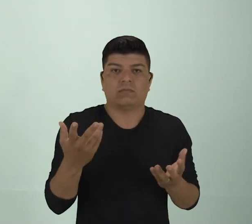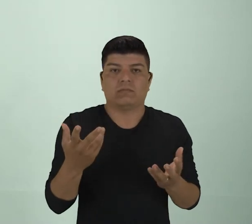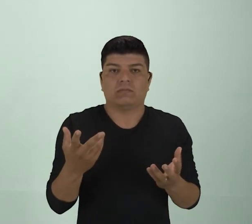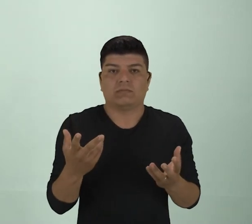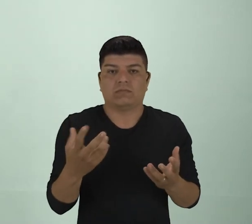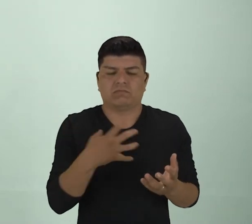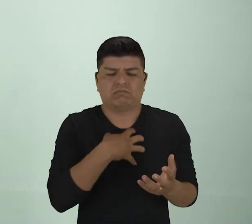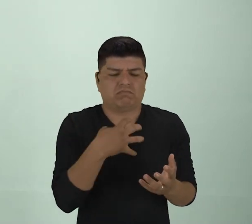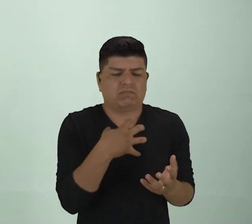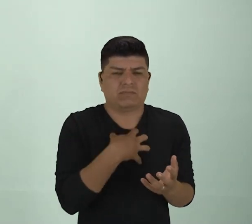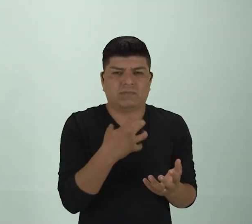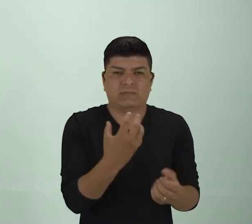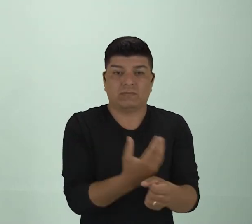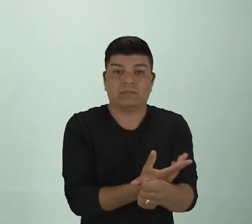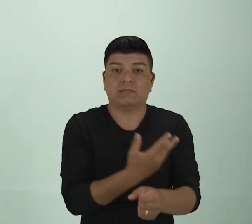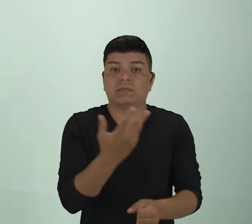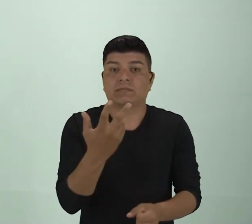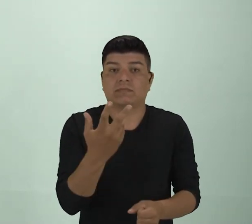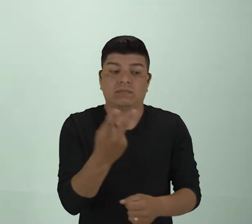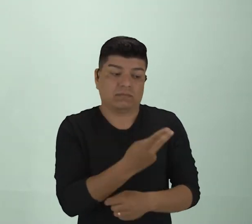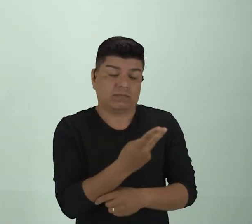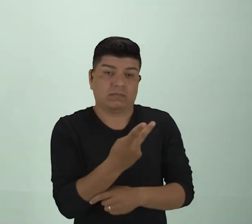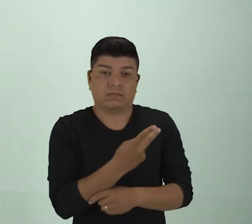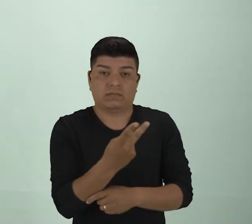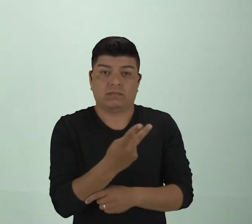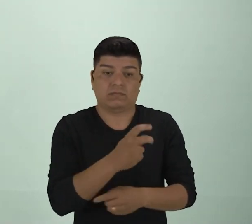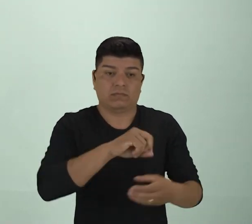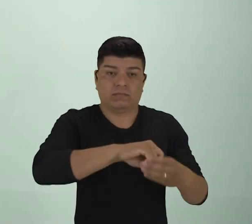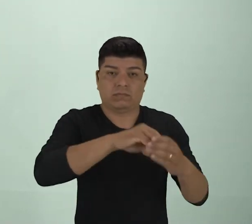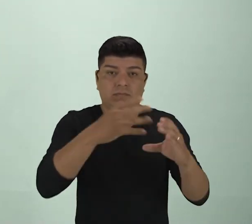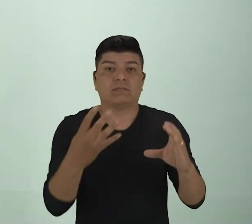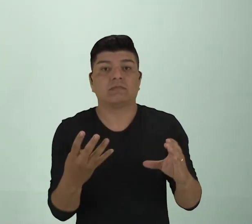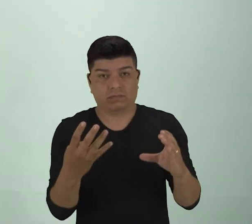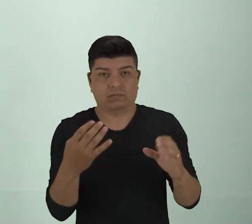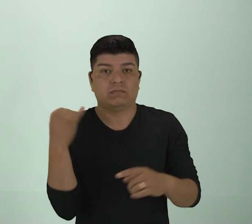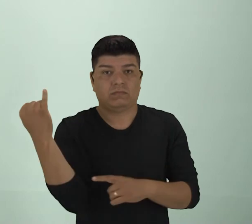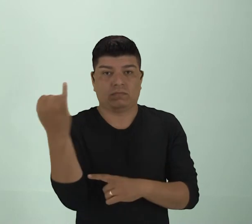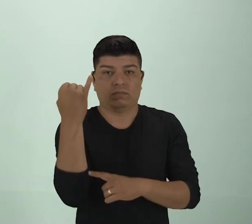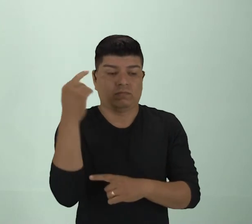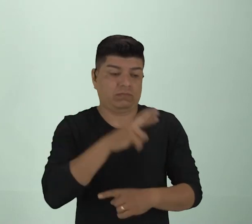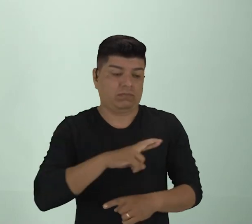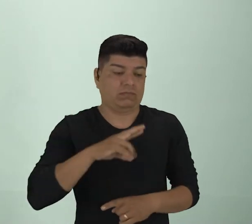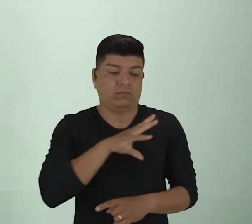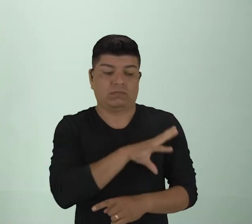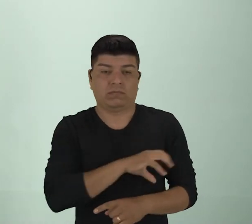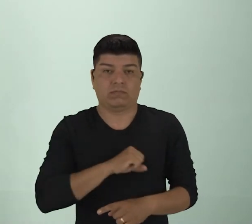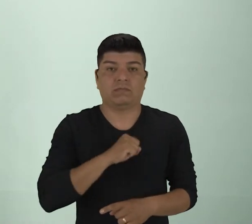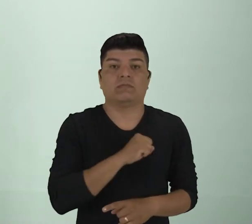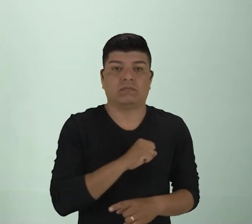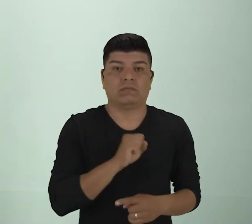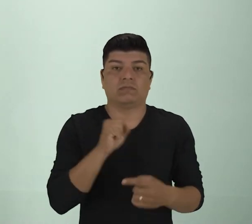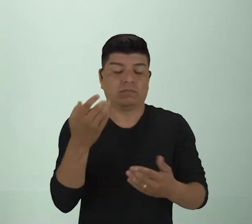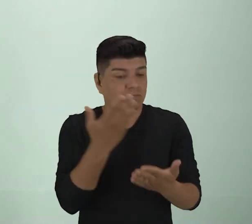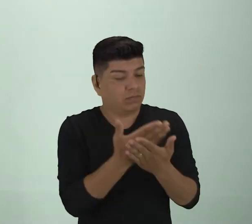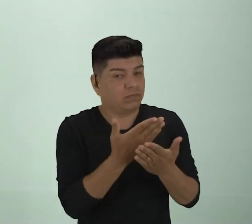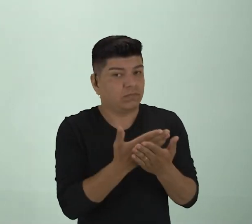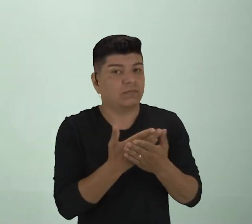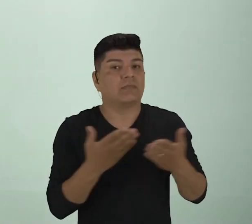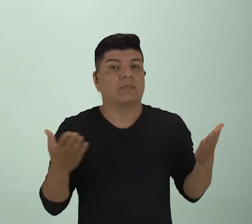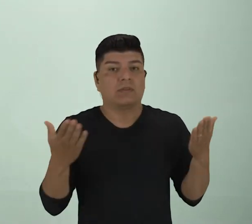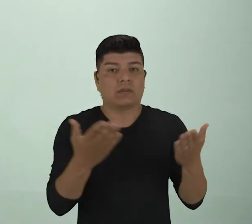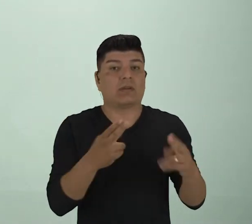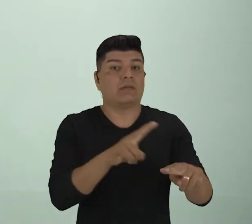no sentimentalismo, que é as duas grandes características do romantismo, que é esse estilo que nós estamos estudando.